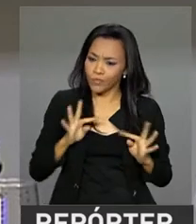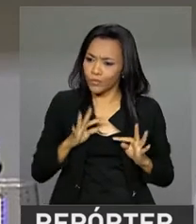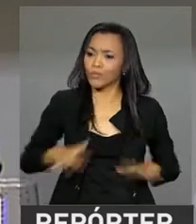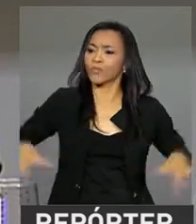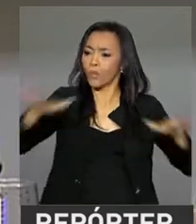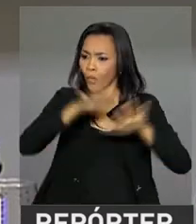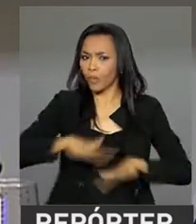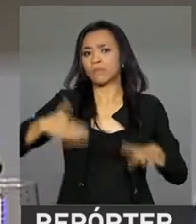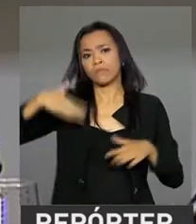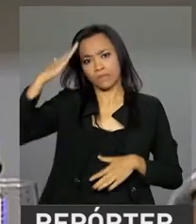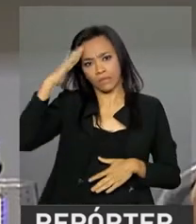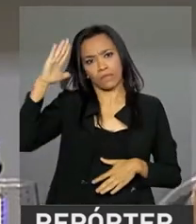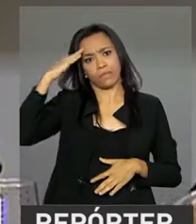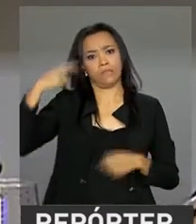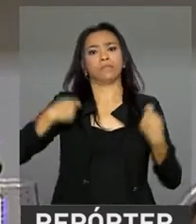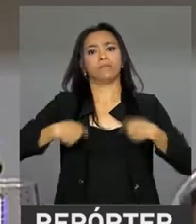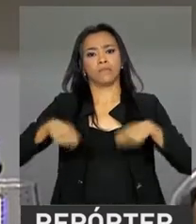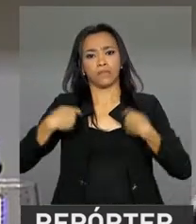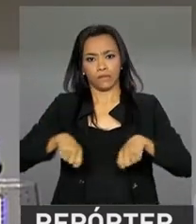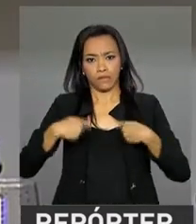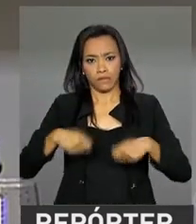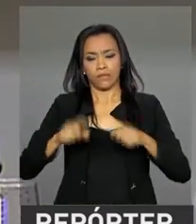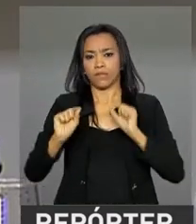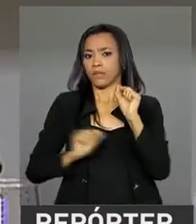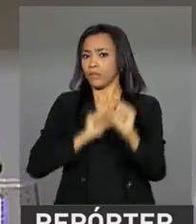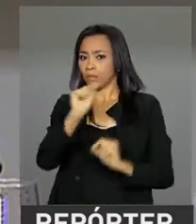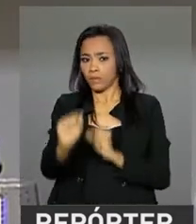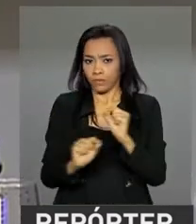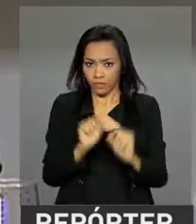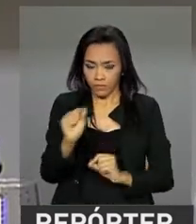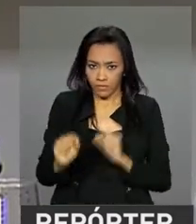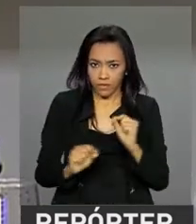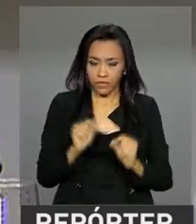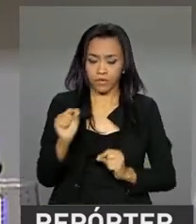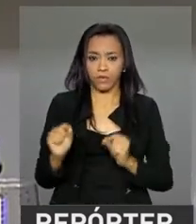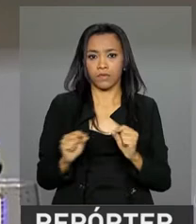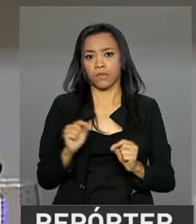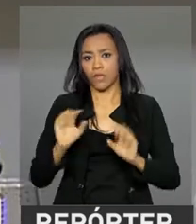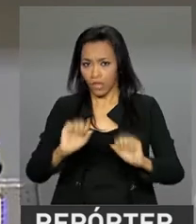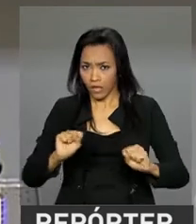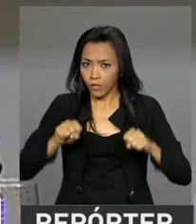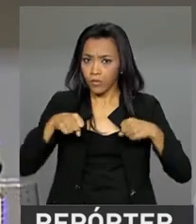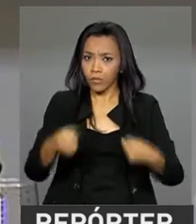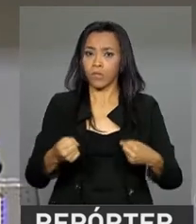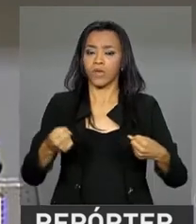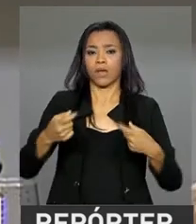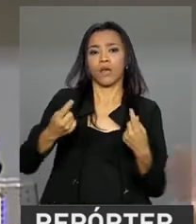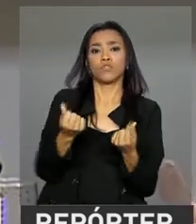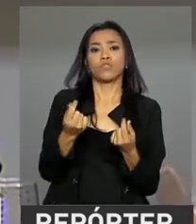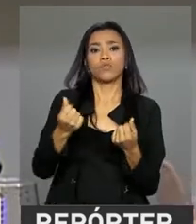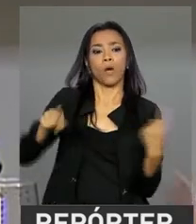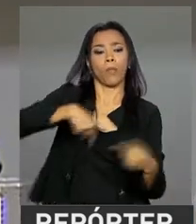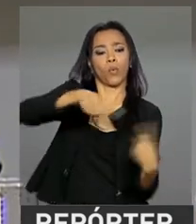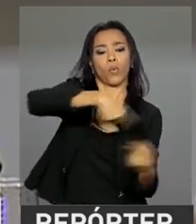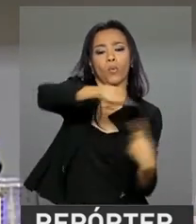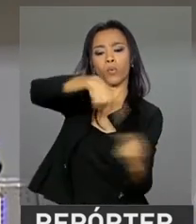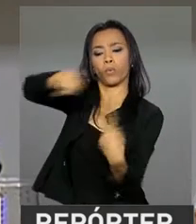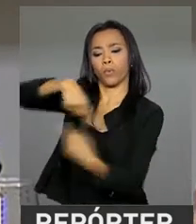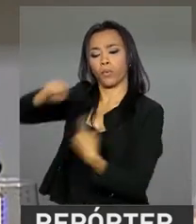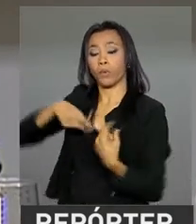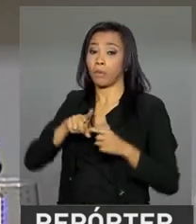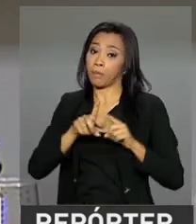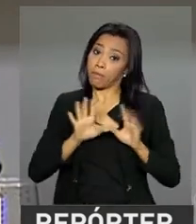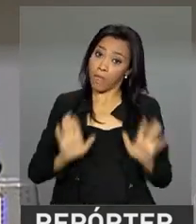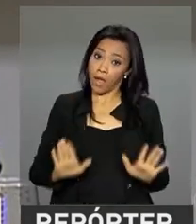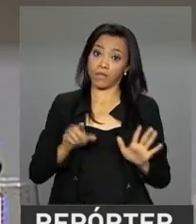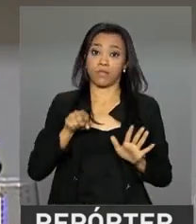a necessidade de recuperarmos a atividade econômica e para isso é necessário recuperarmos